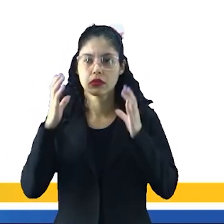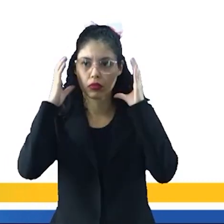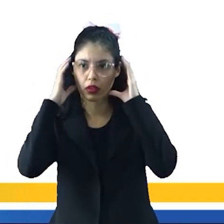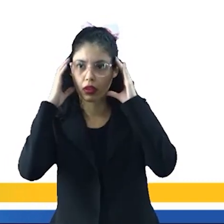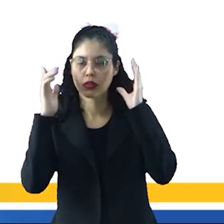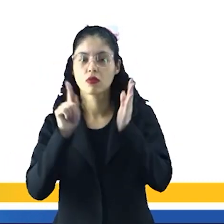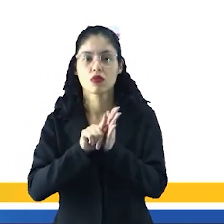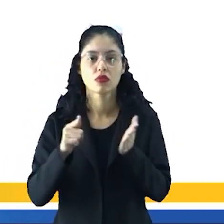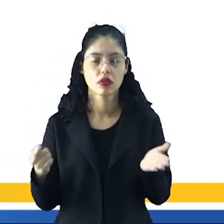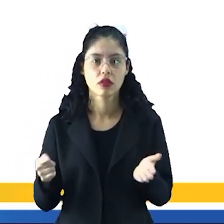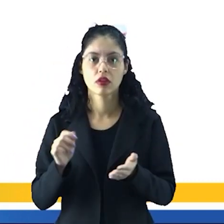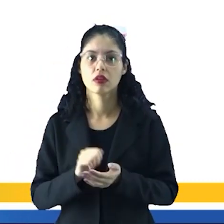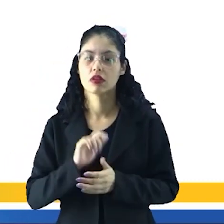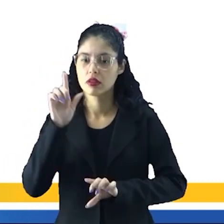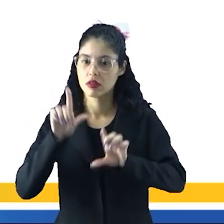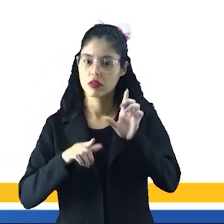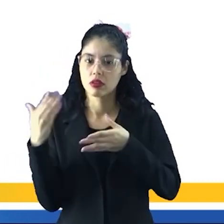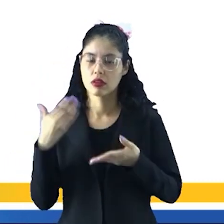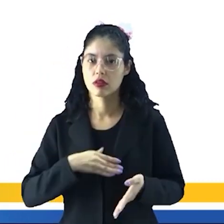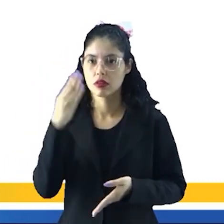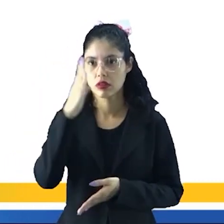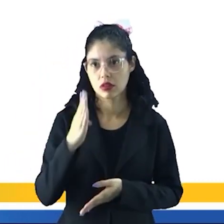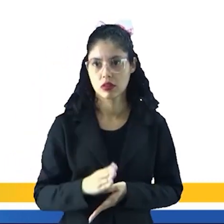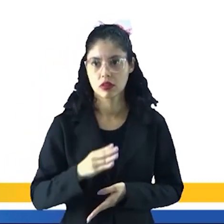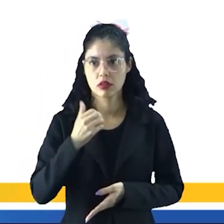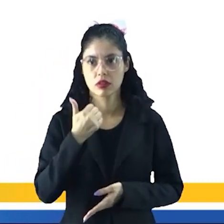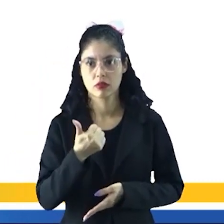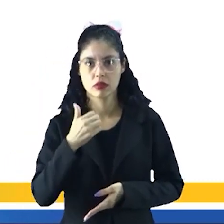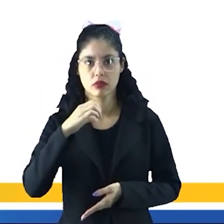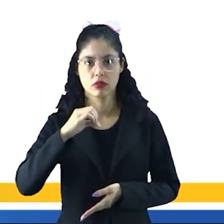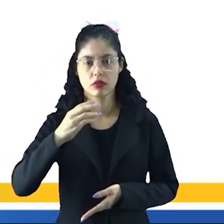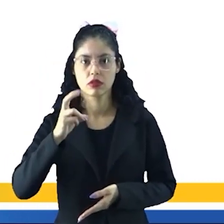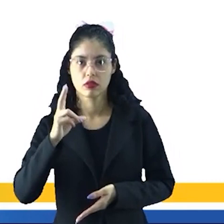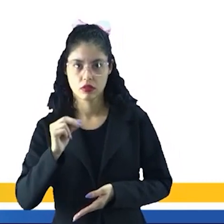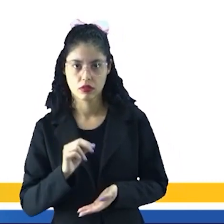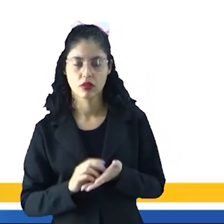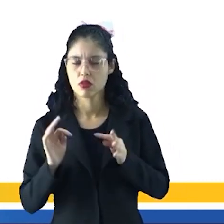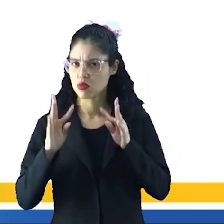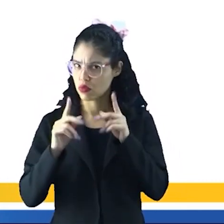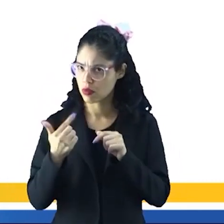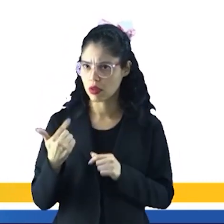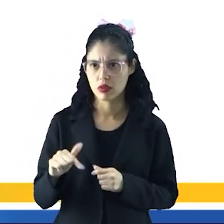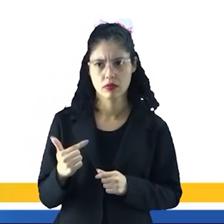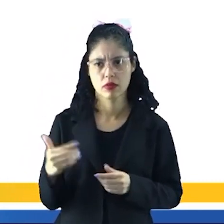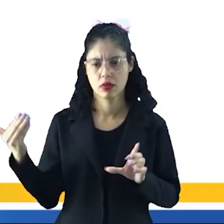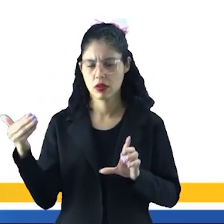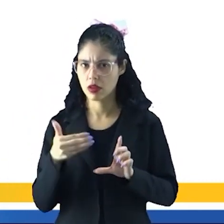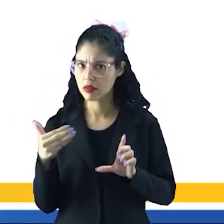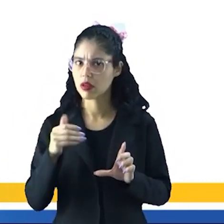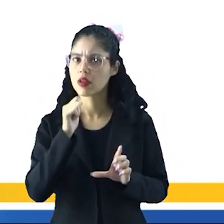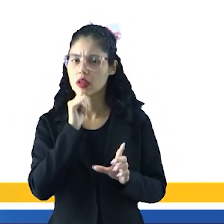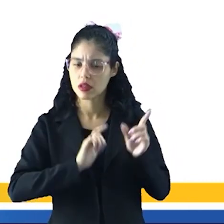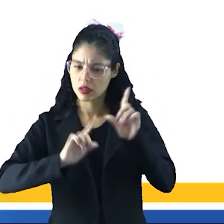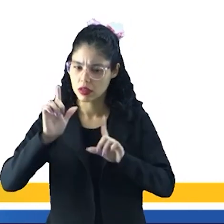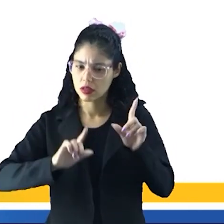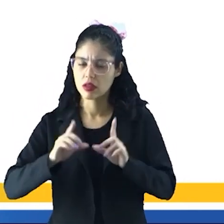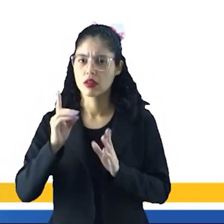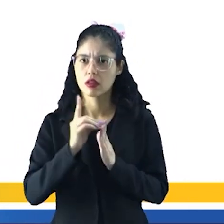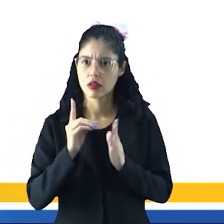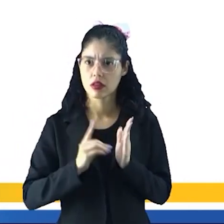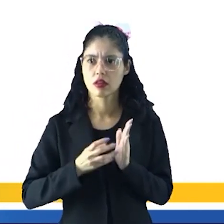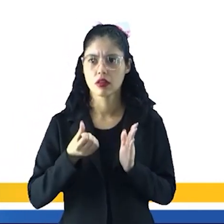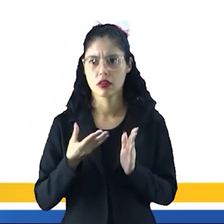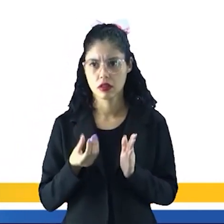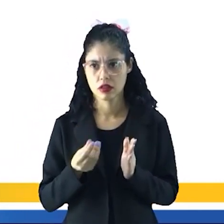e os jornais. Gente, a TV só chega no Brasil em 1950, então nem todo mundo tem acesso à TV aqui na década